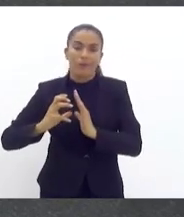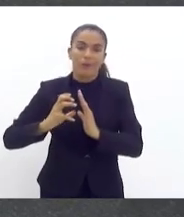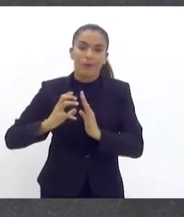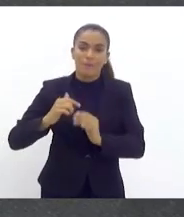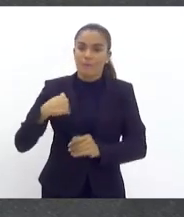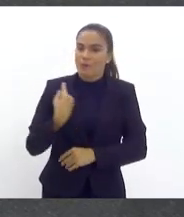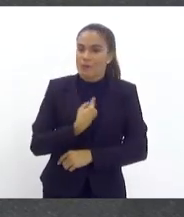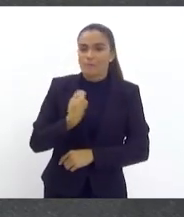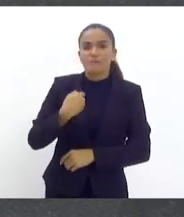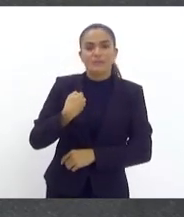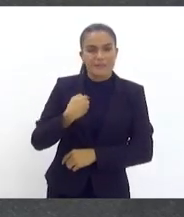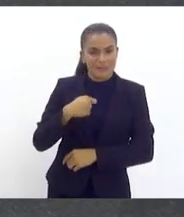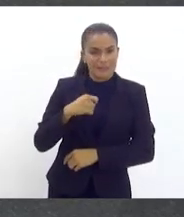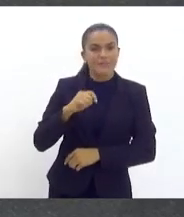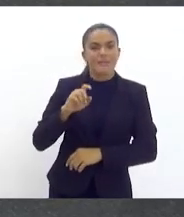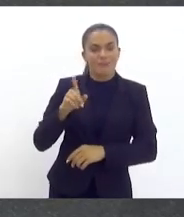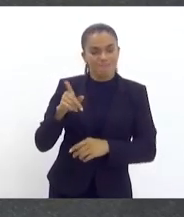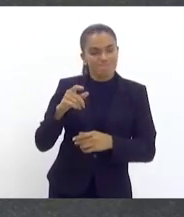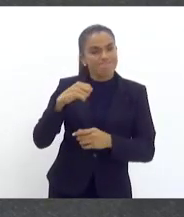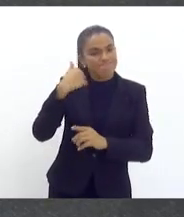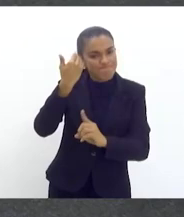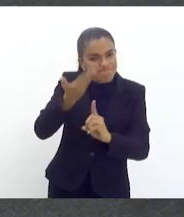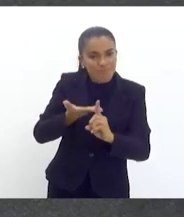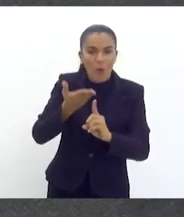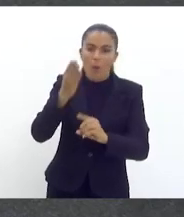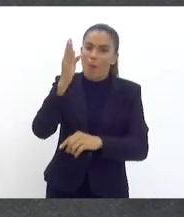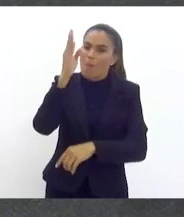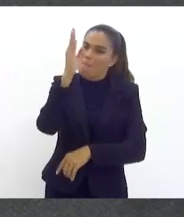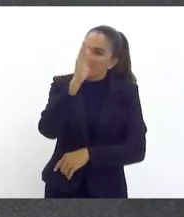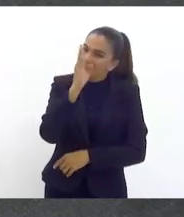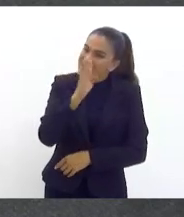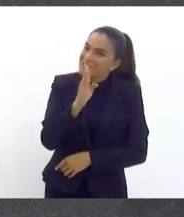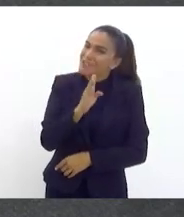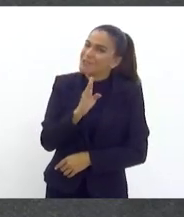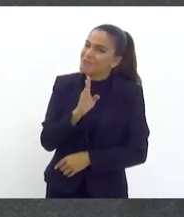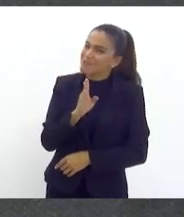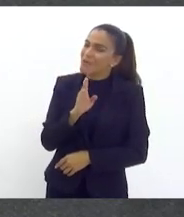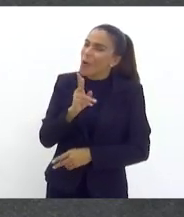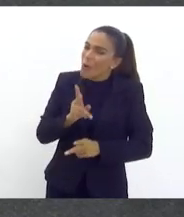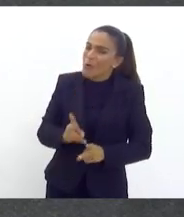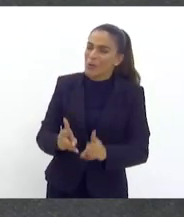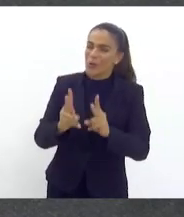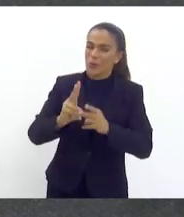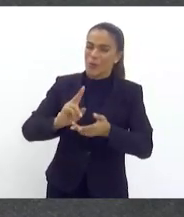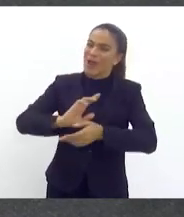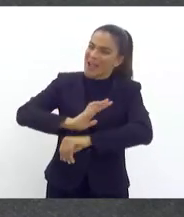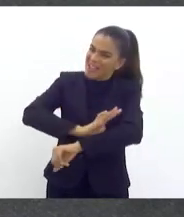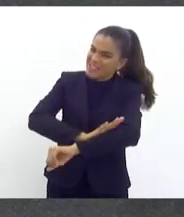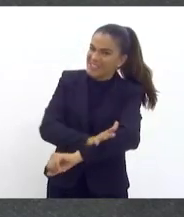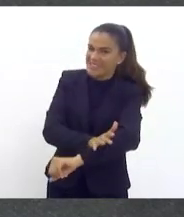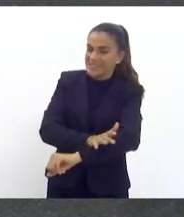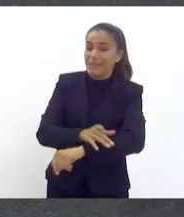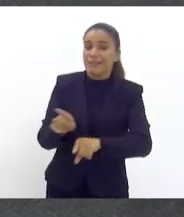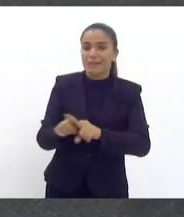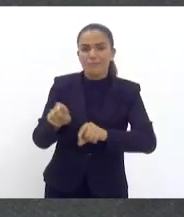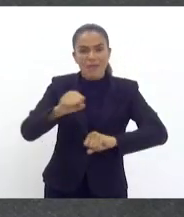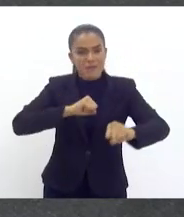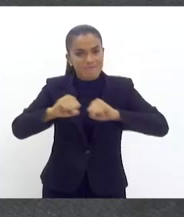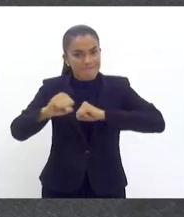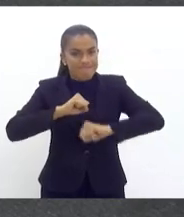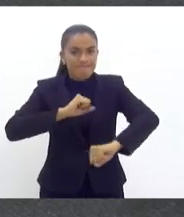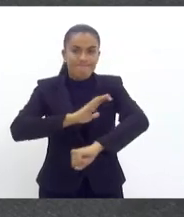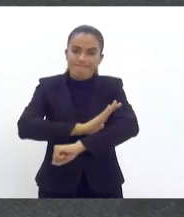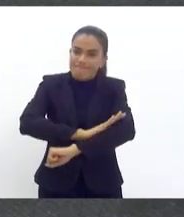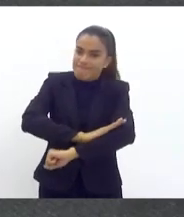precisa reconhecer que o nosso país segue sendo um país muito racista. E as manifestações de